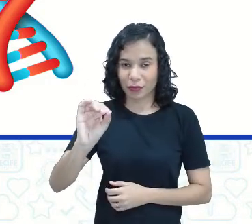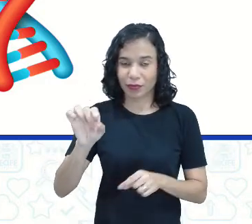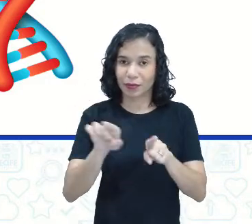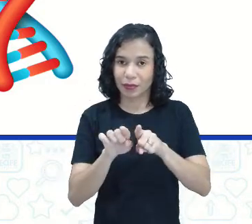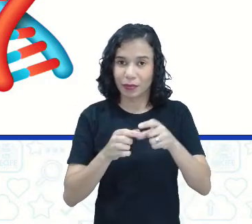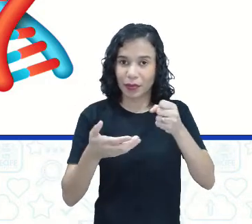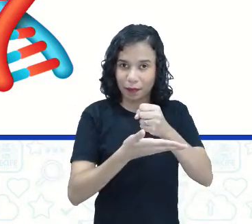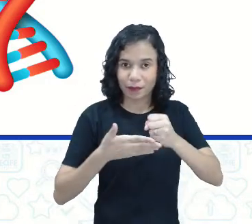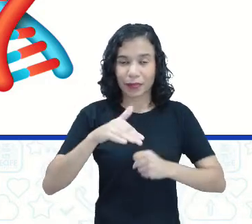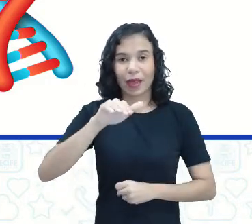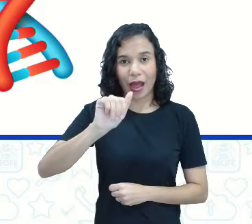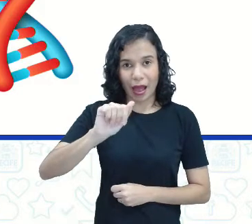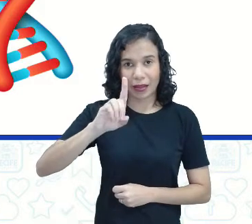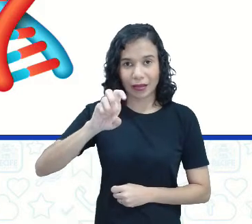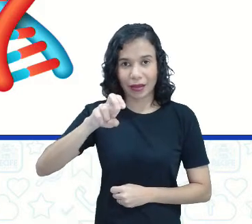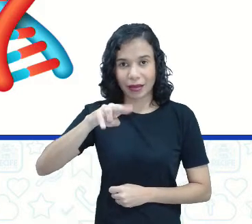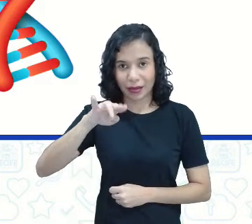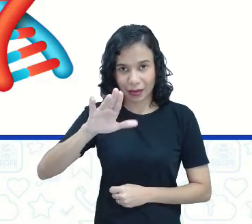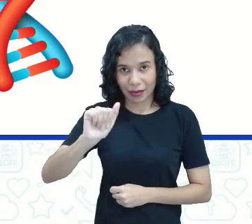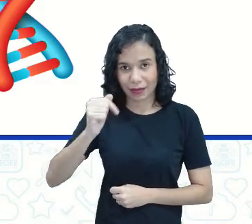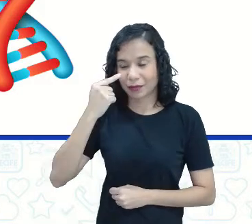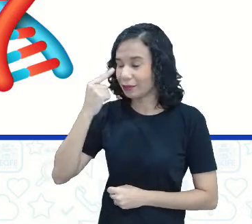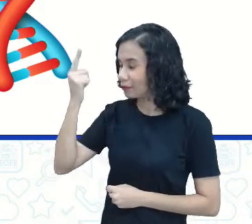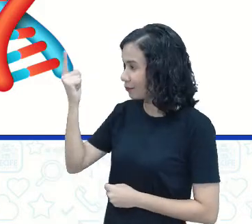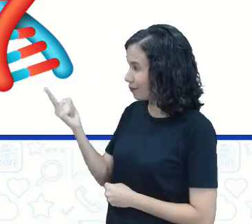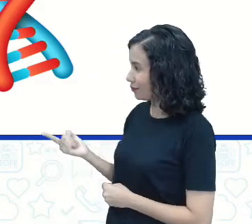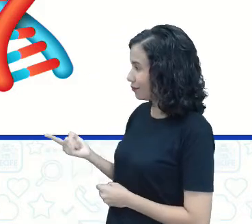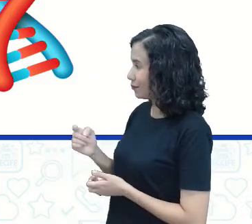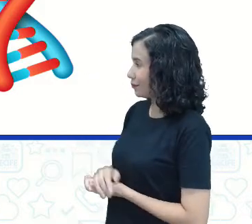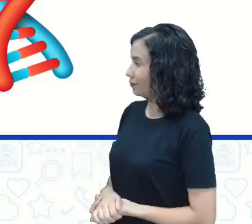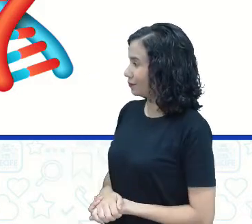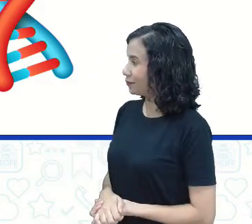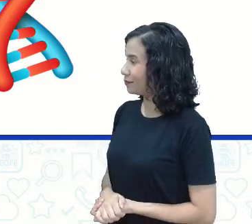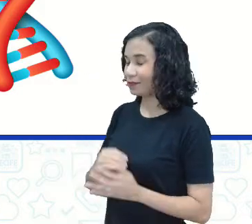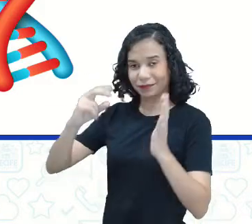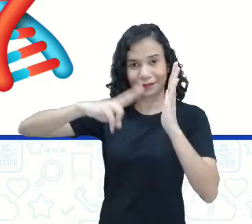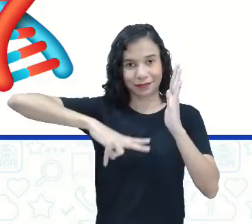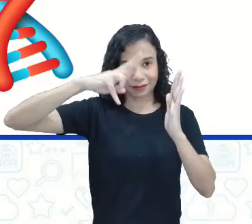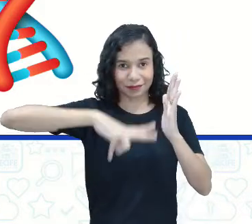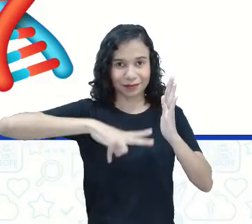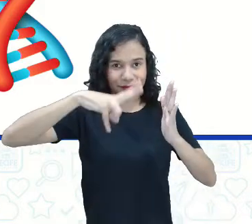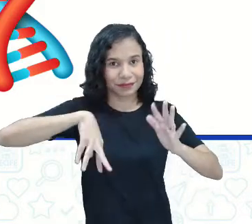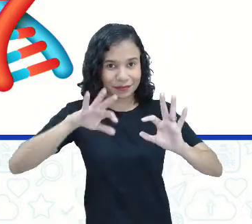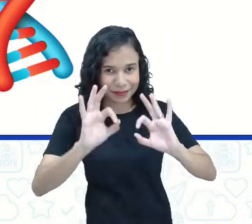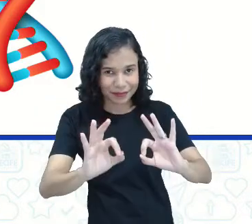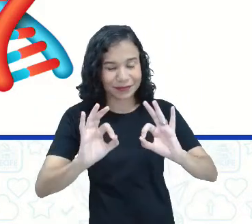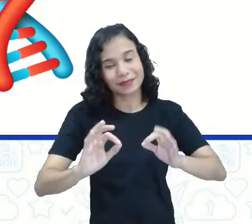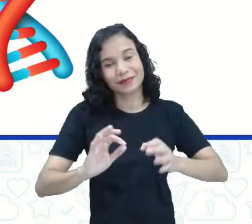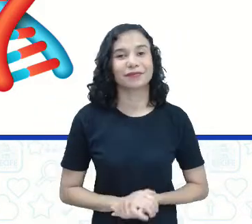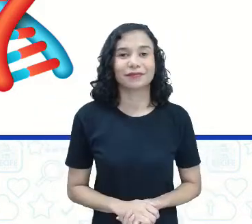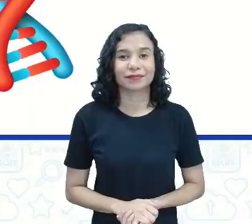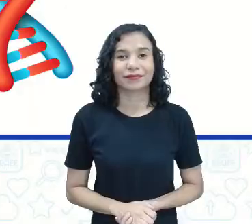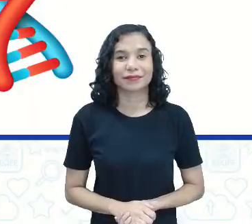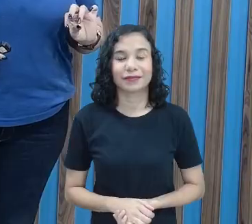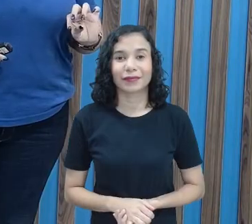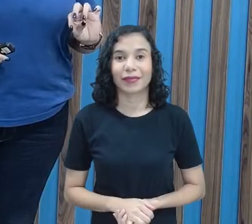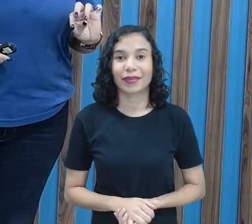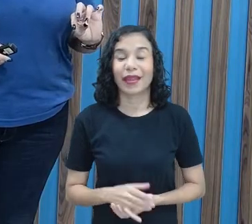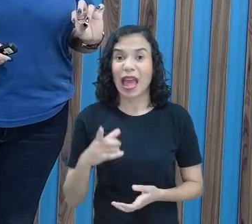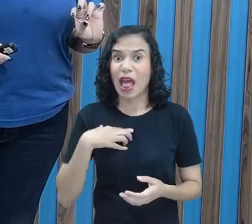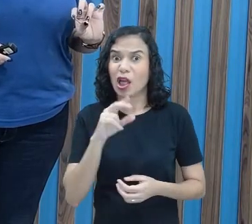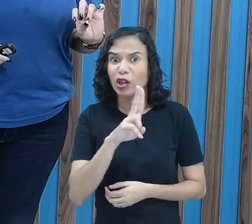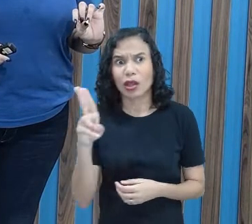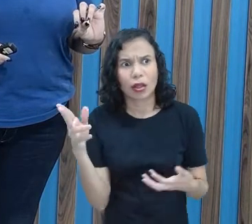nitrogenadas. Adenina, guanina, citosina e timina. São essas quatro. Já mais